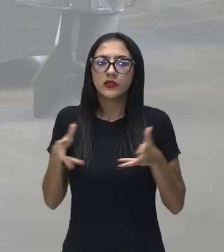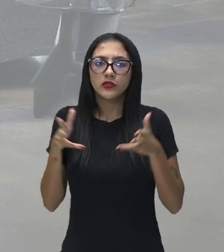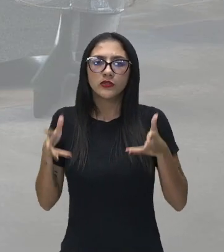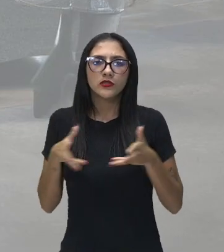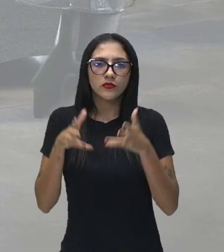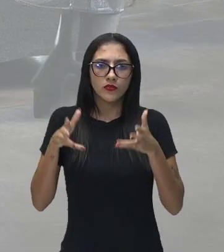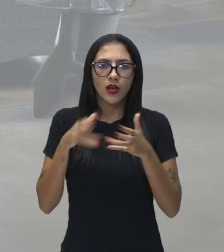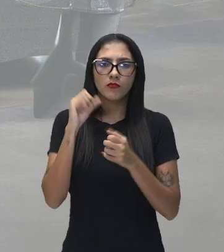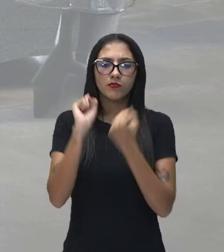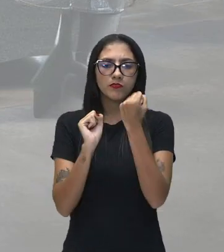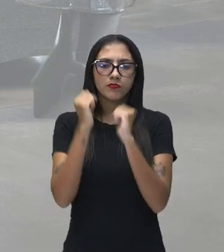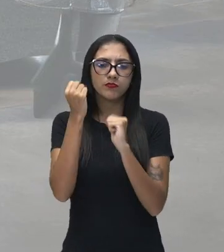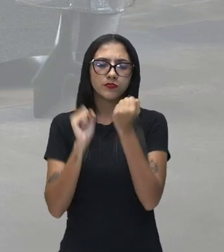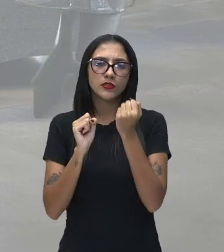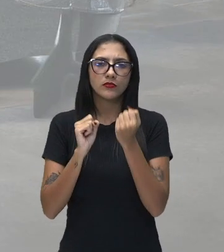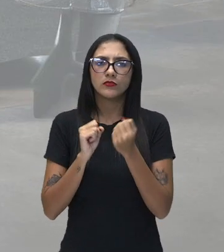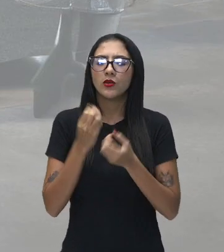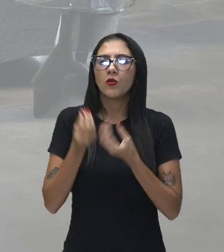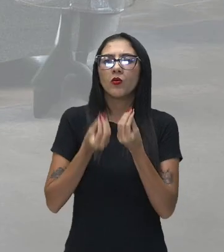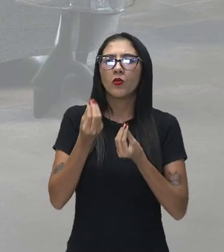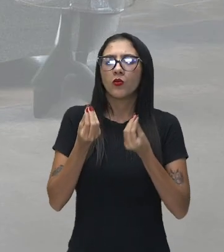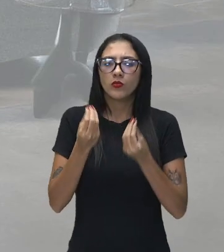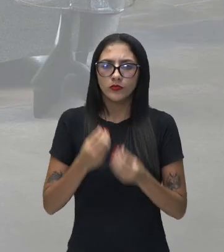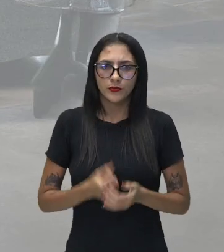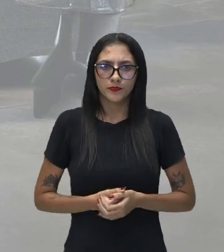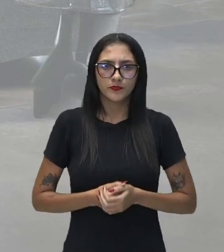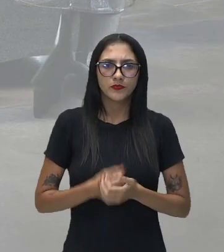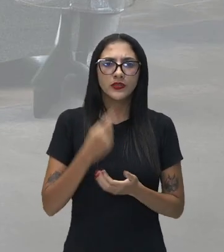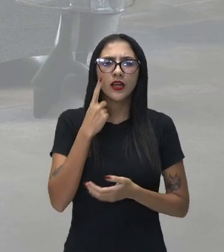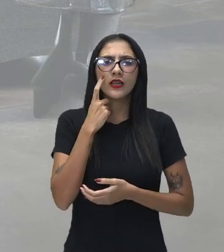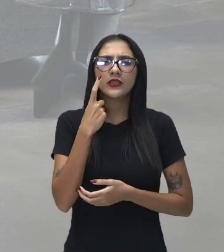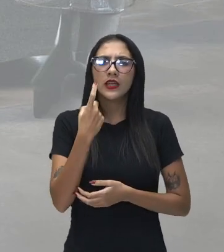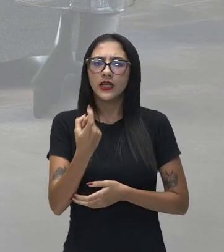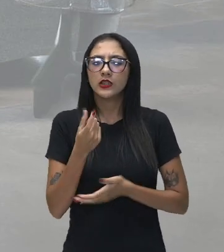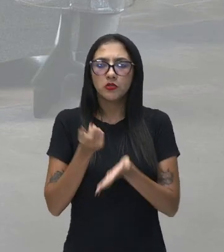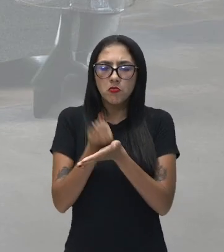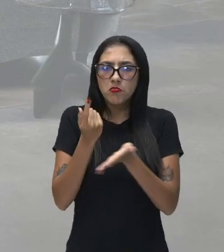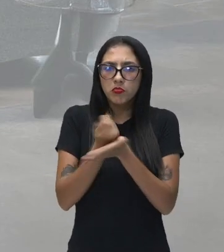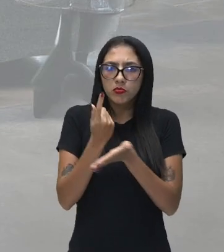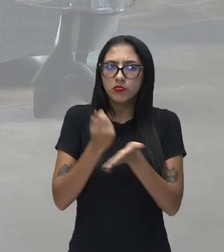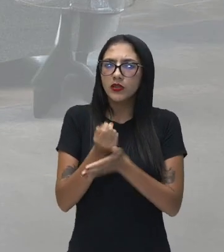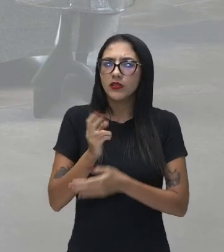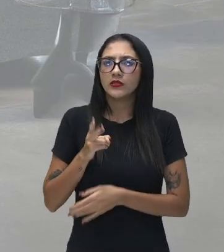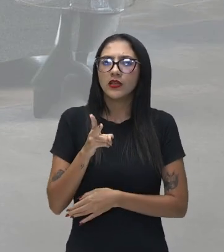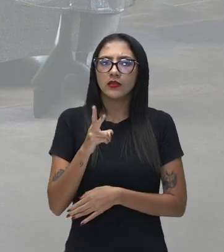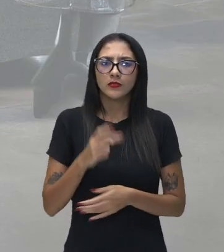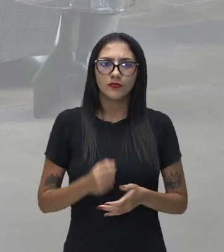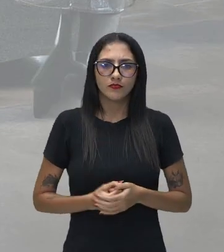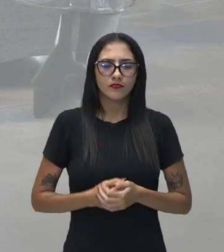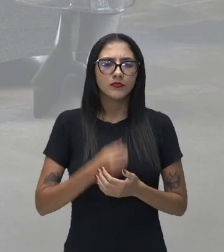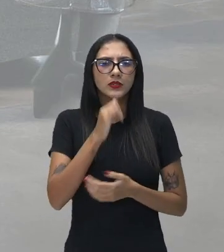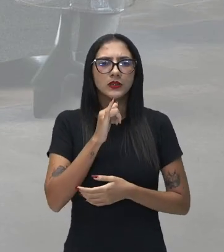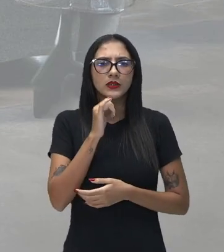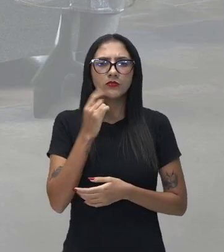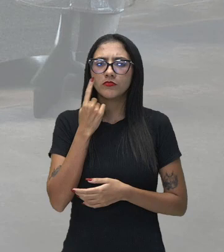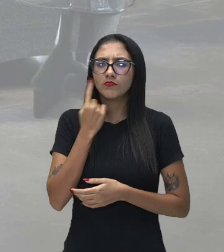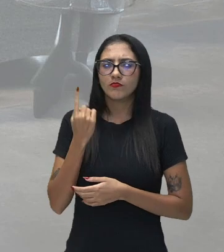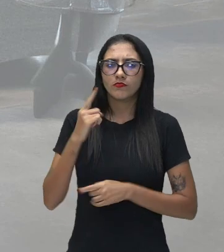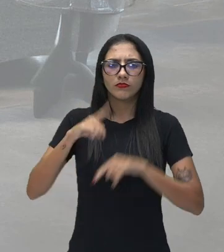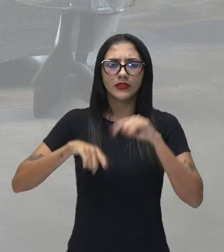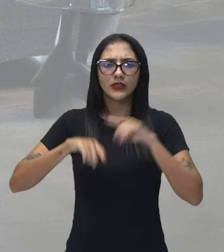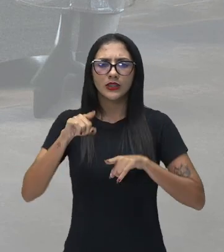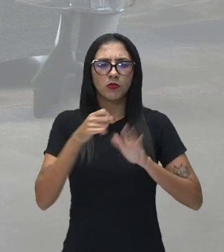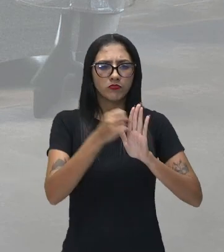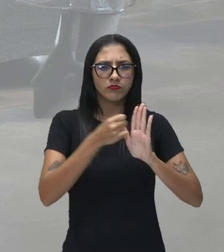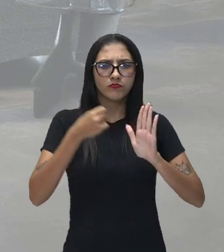política de consumismo. Ou seja, a geladeira que está aqui, ó, era um dos grandes símbolos de desenvolvimento